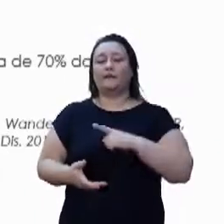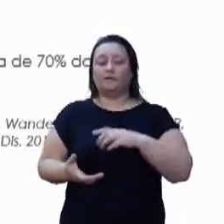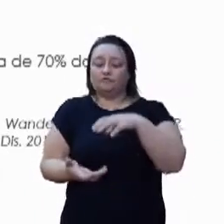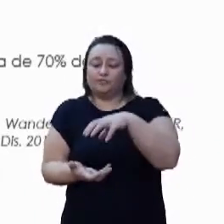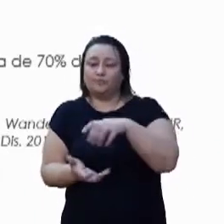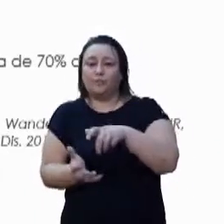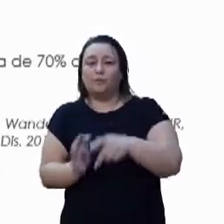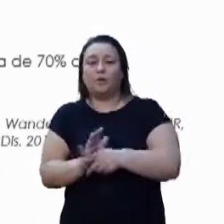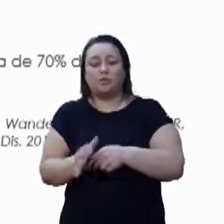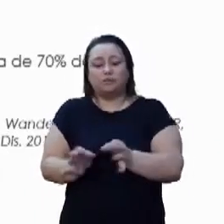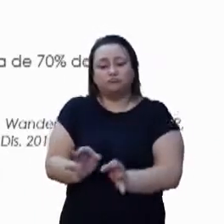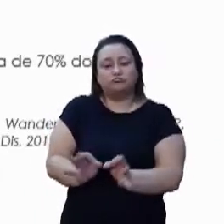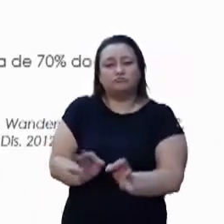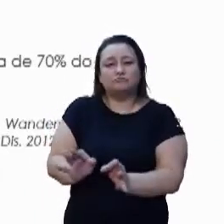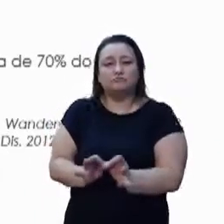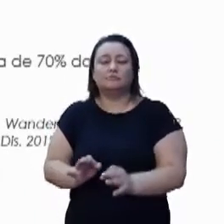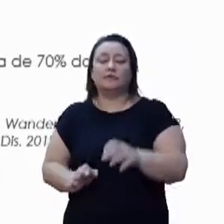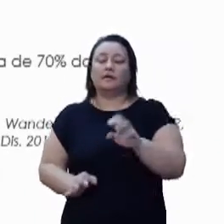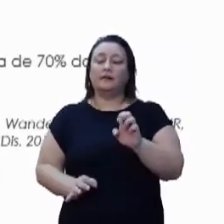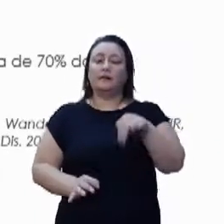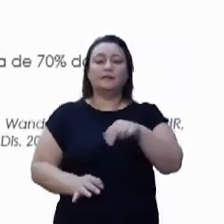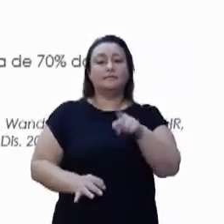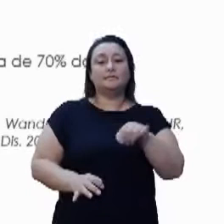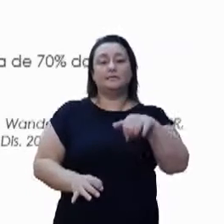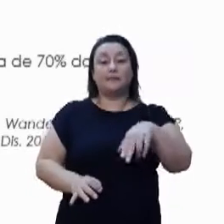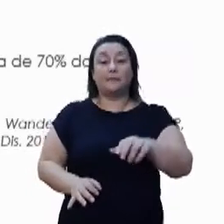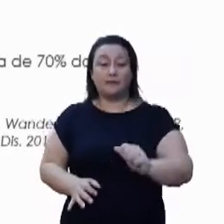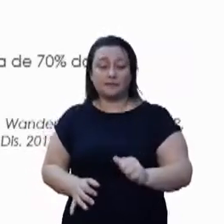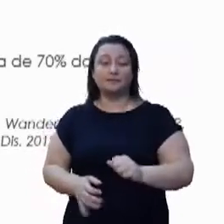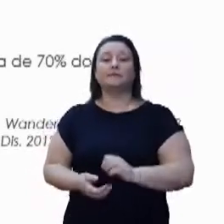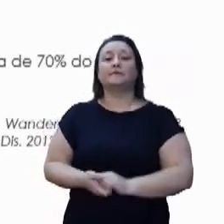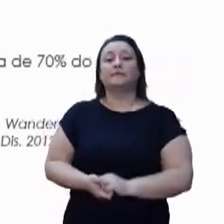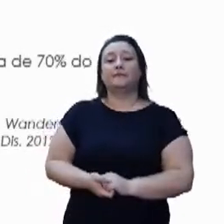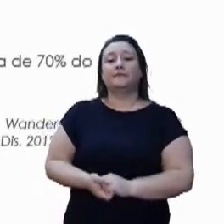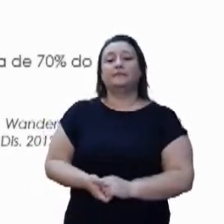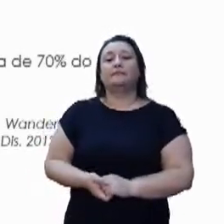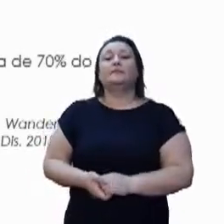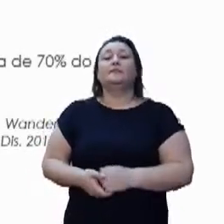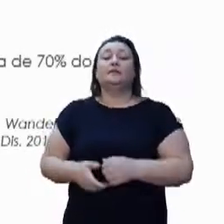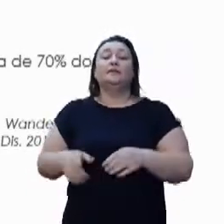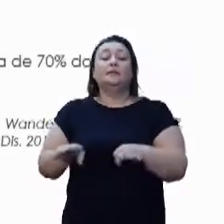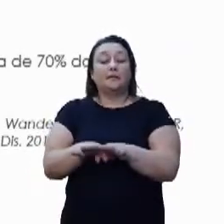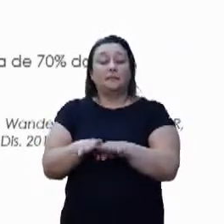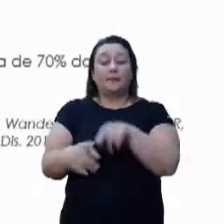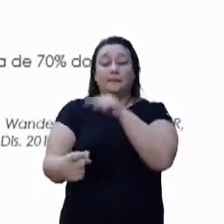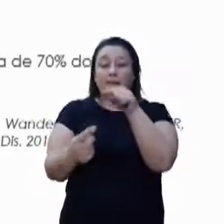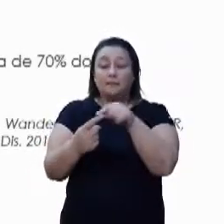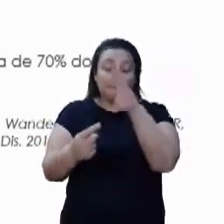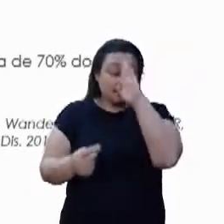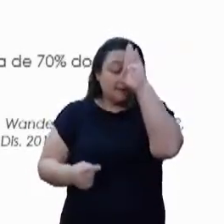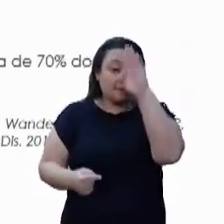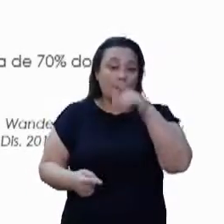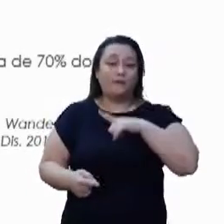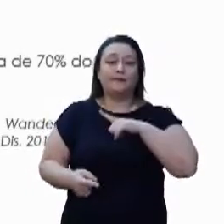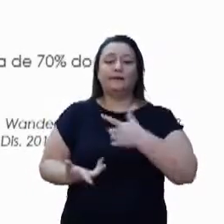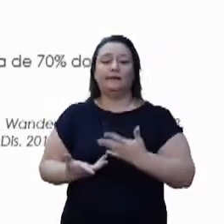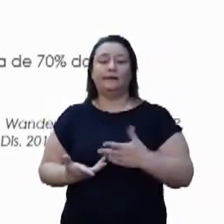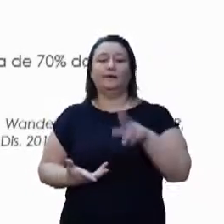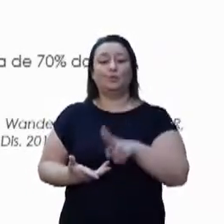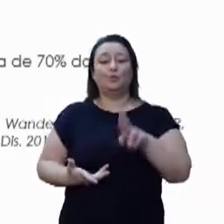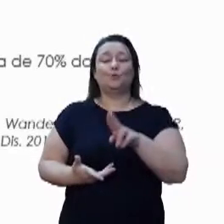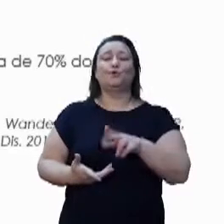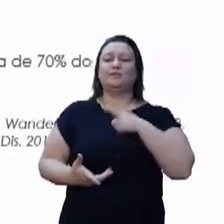indução enzimática da enzima, aldeído graxo desidrogenase. Grande questão é que para ter ação desses